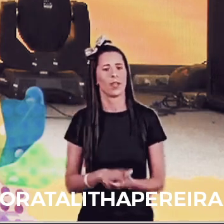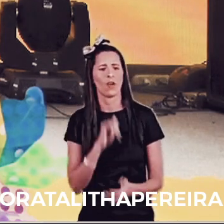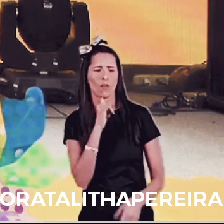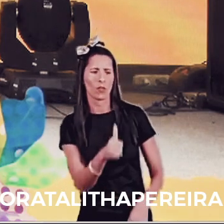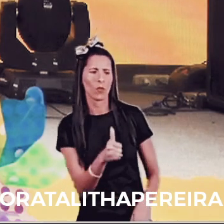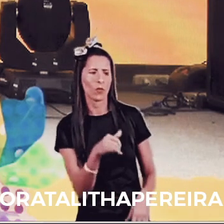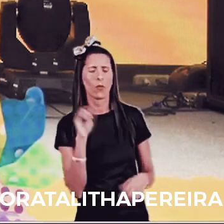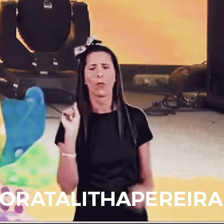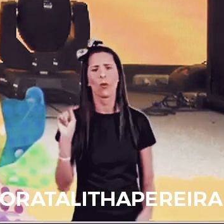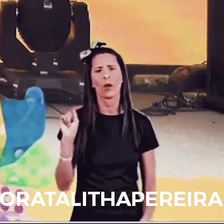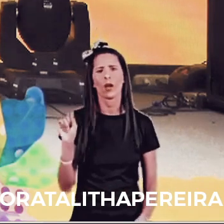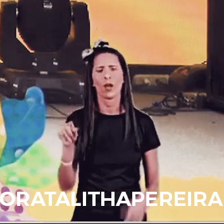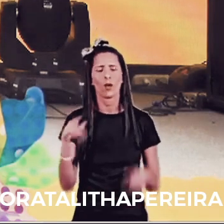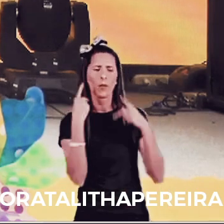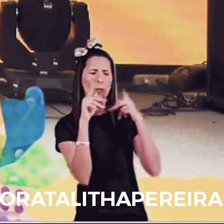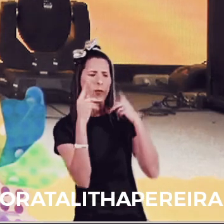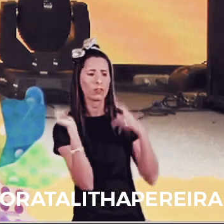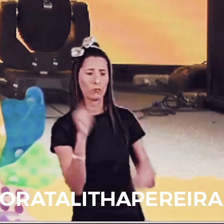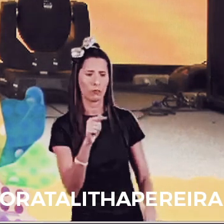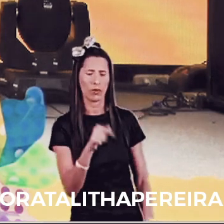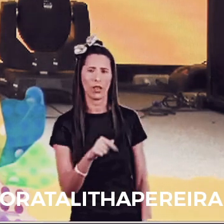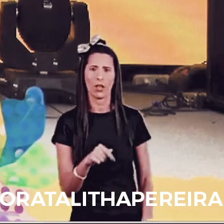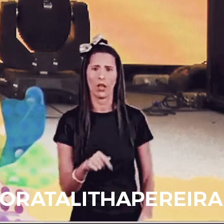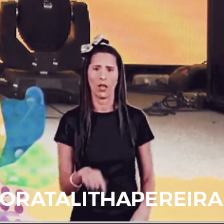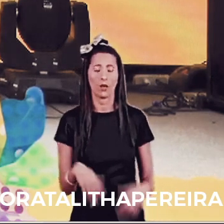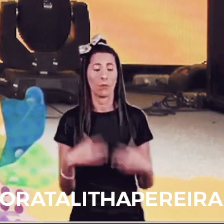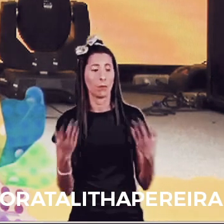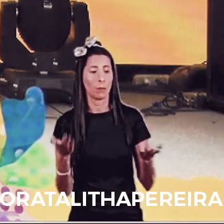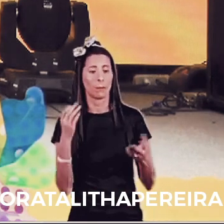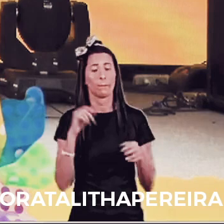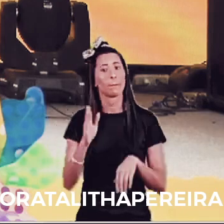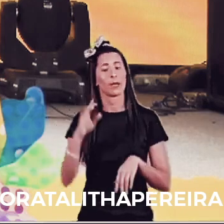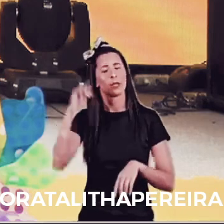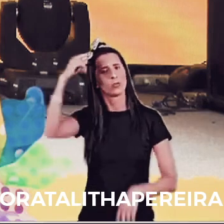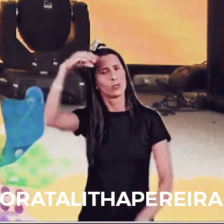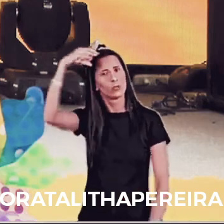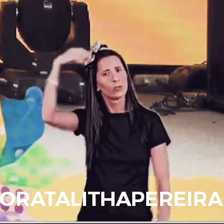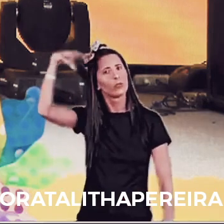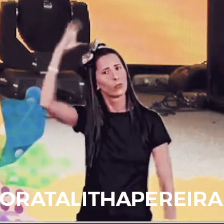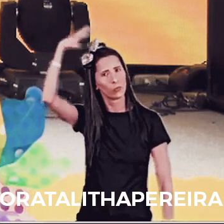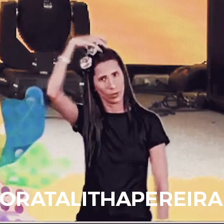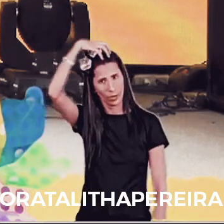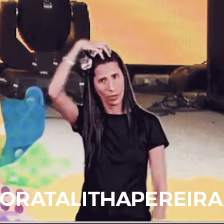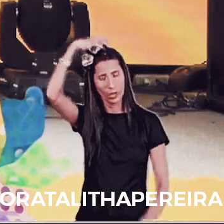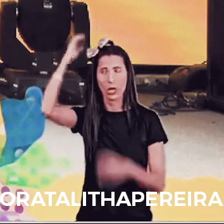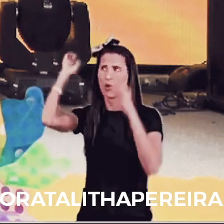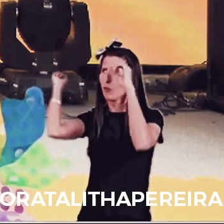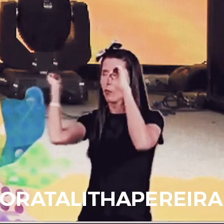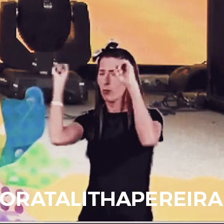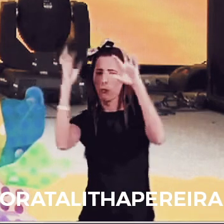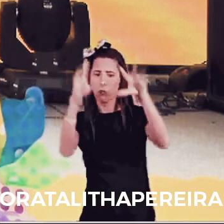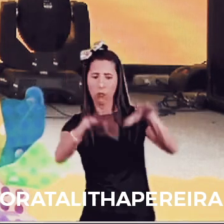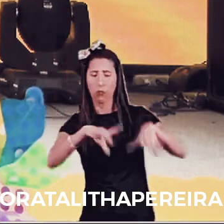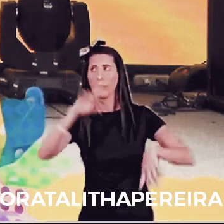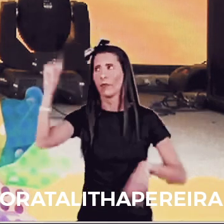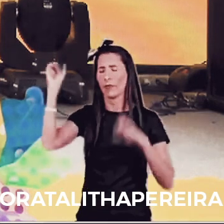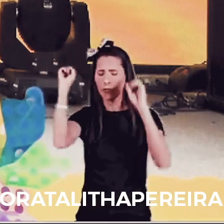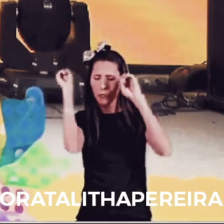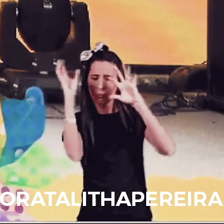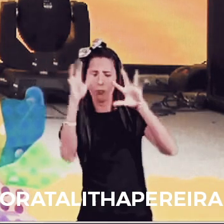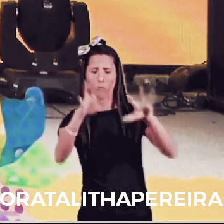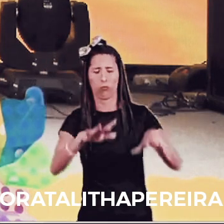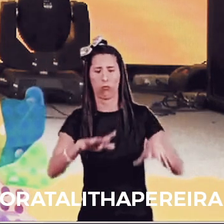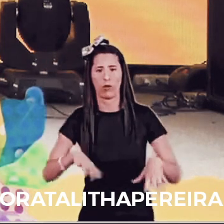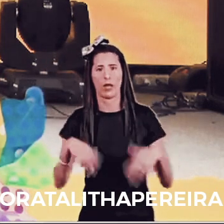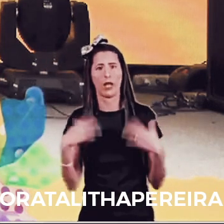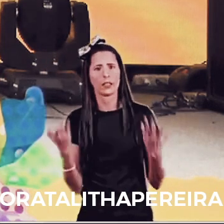ser mais um rei que eu vou estar abençoando através de Deus. E quando chegou lá, Jessé mostrou os filhos dele, os mais velhos,